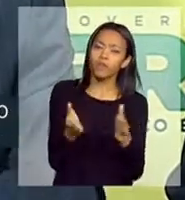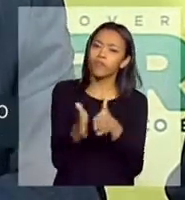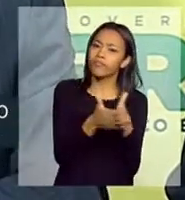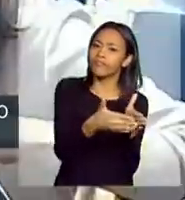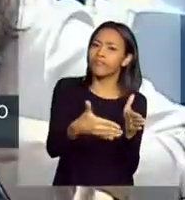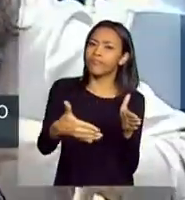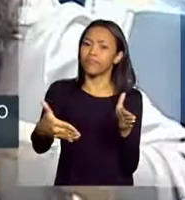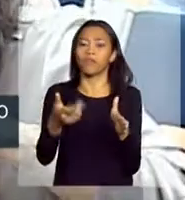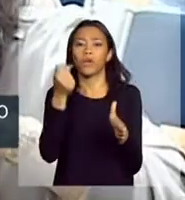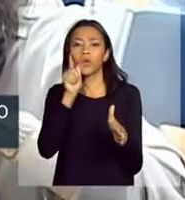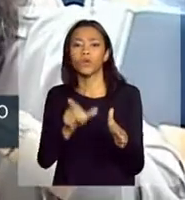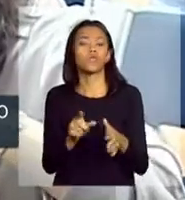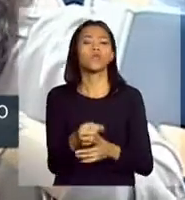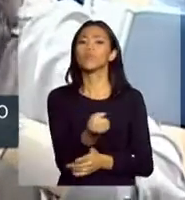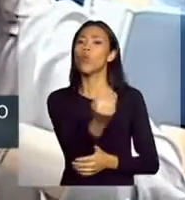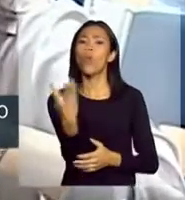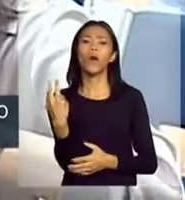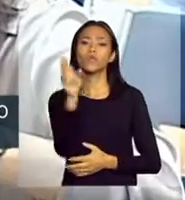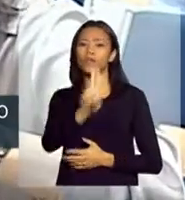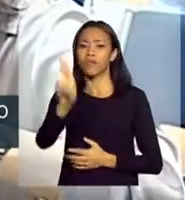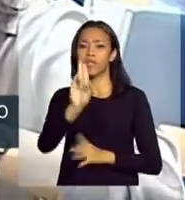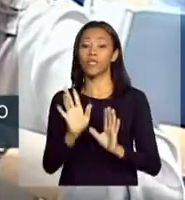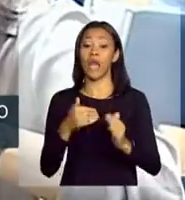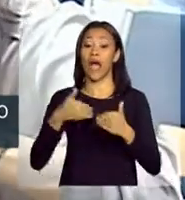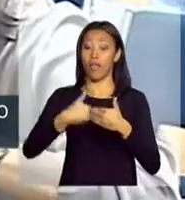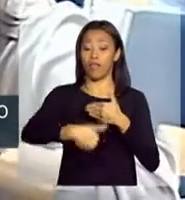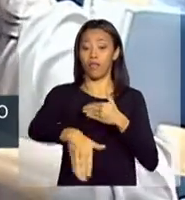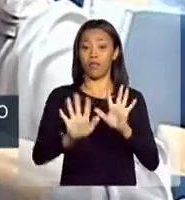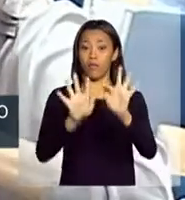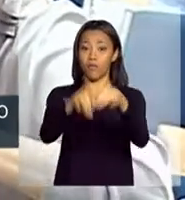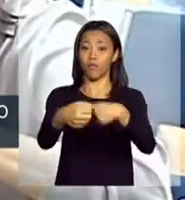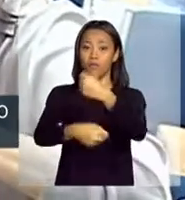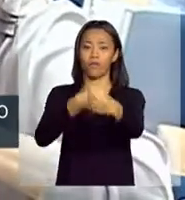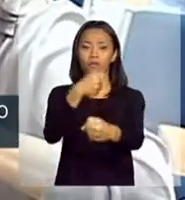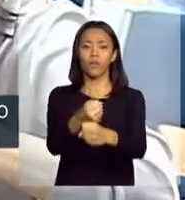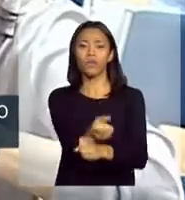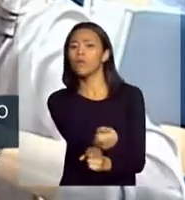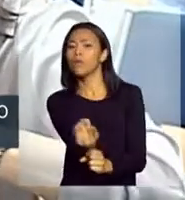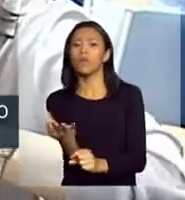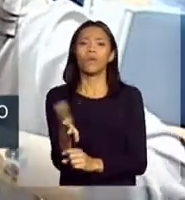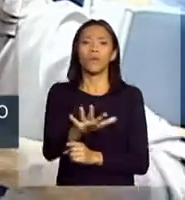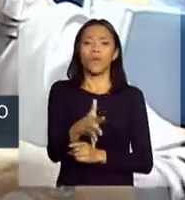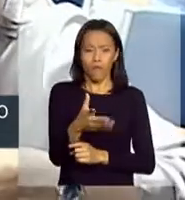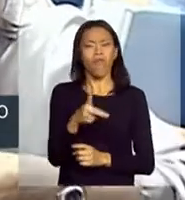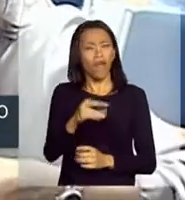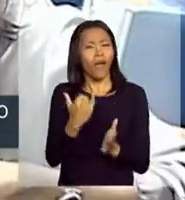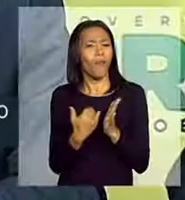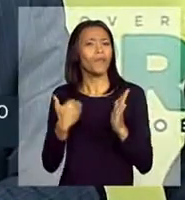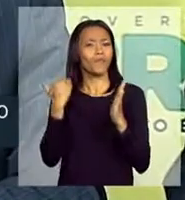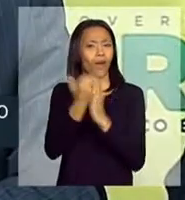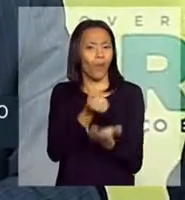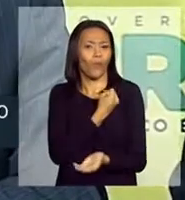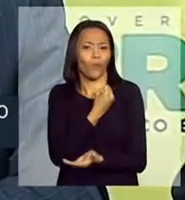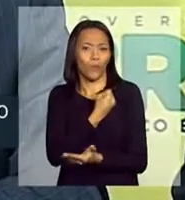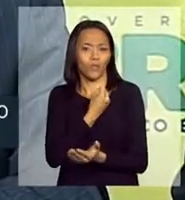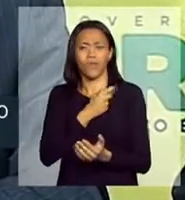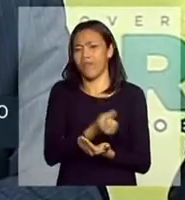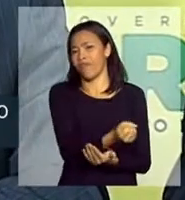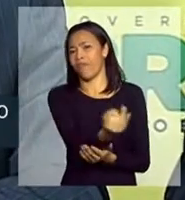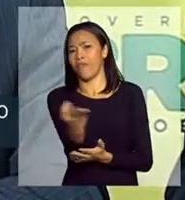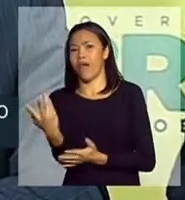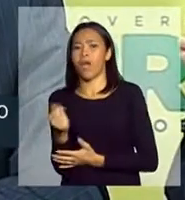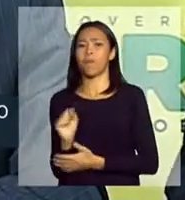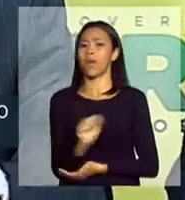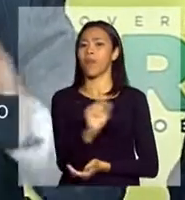processo da matrícula em quantas universidades hoje pro fim do ano pelo menos o numeração decidiu vai aumentar porque teve várias